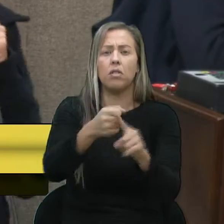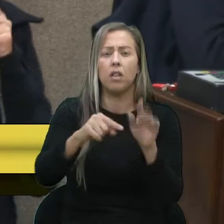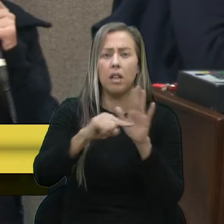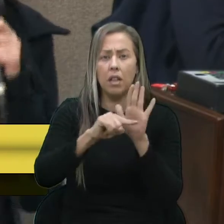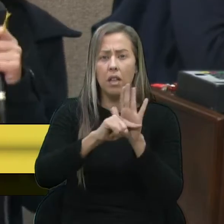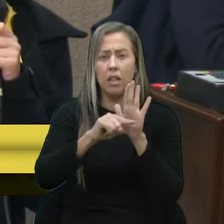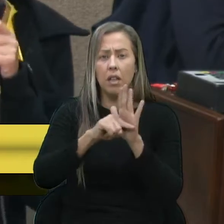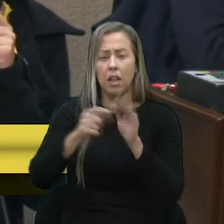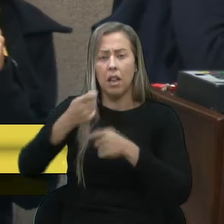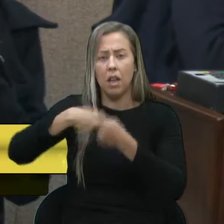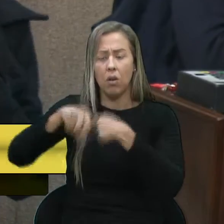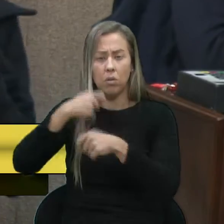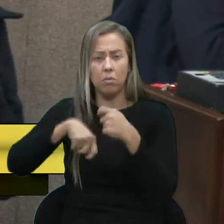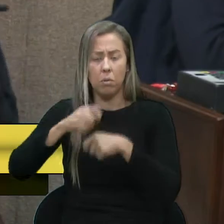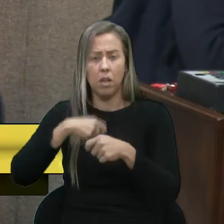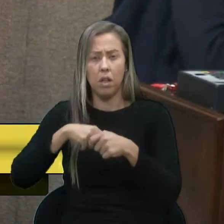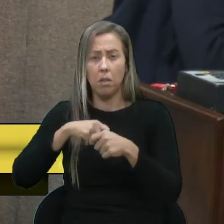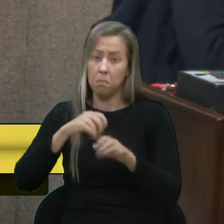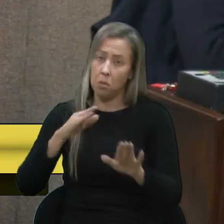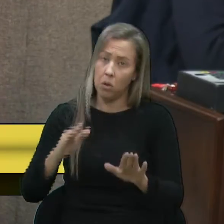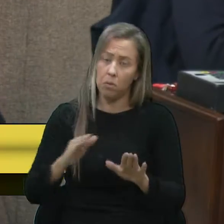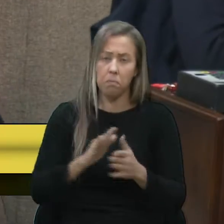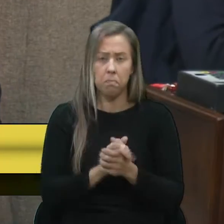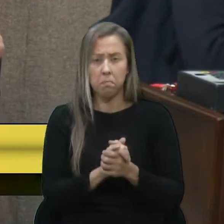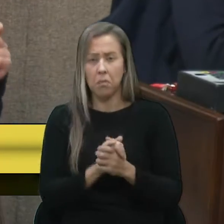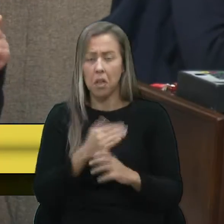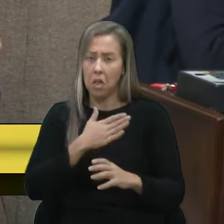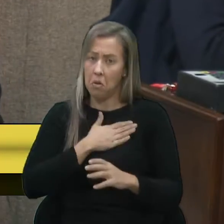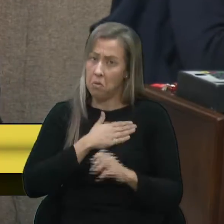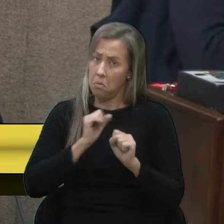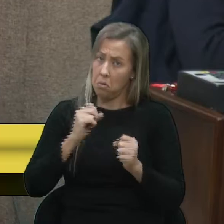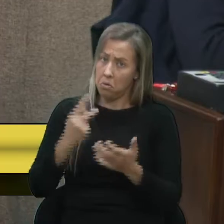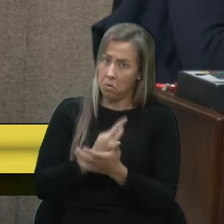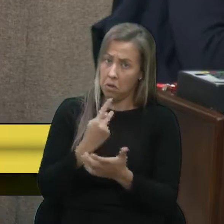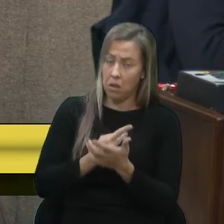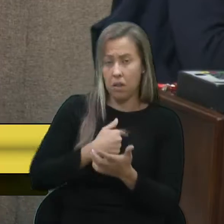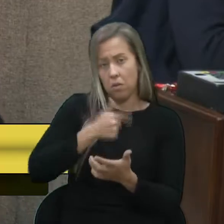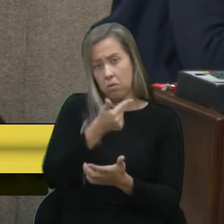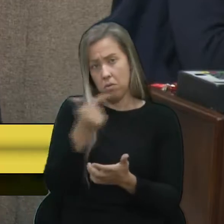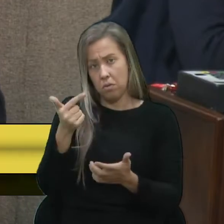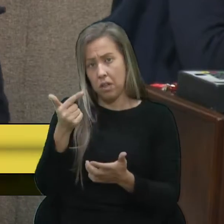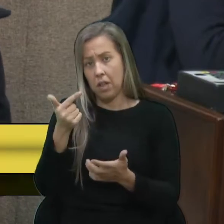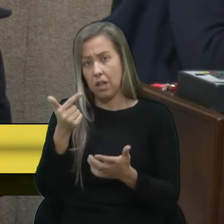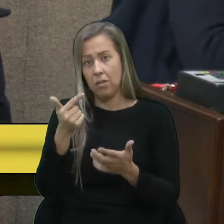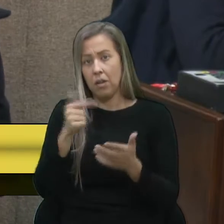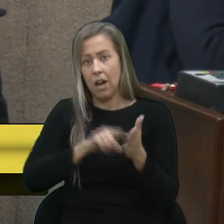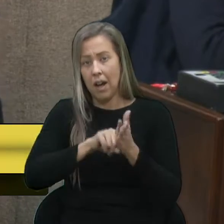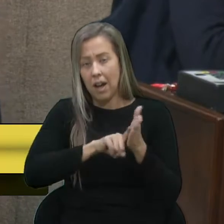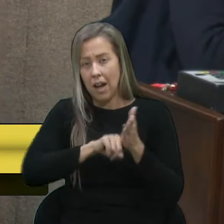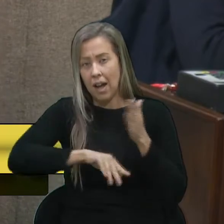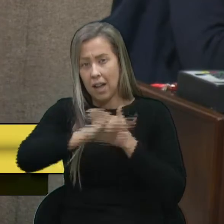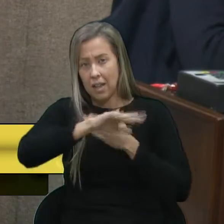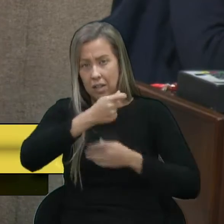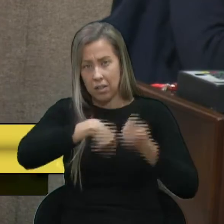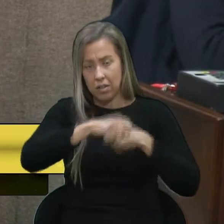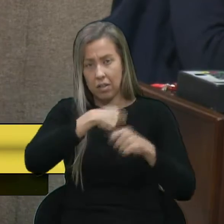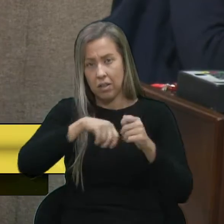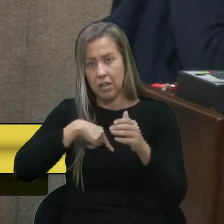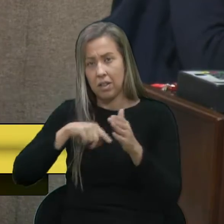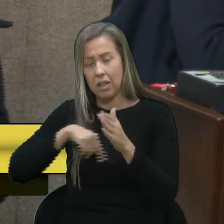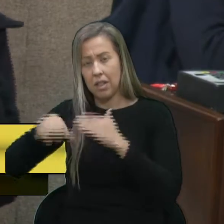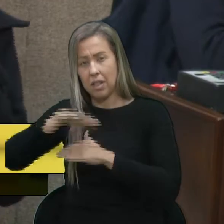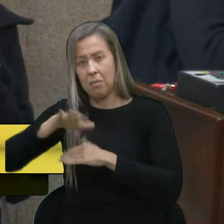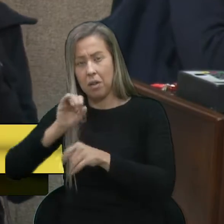na nossa economia. Olha, eu posso estar errada porque eu não sou estudante de economia, sou estudante de